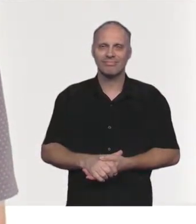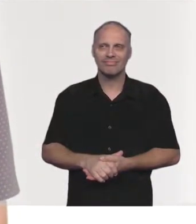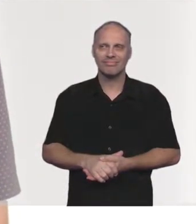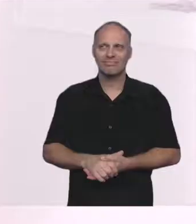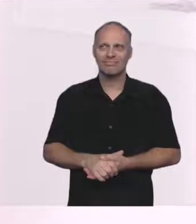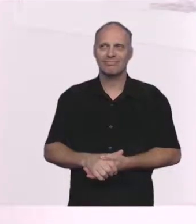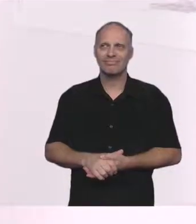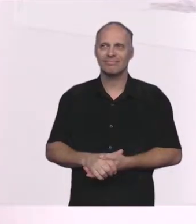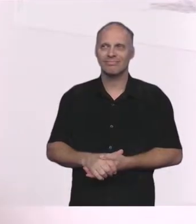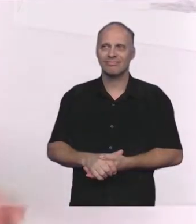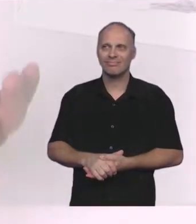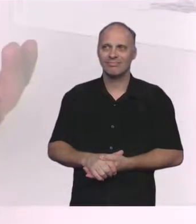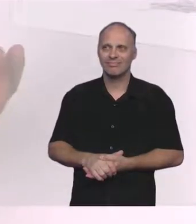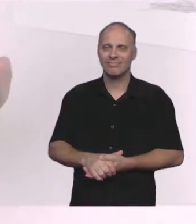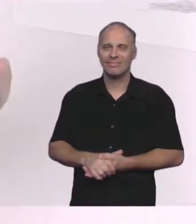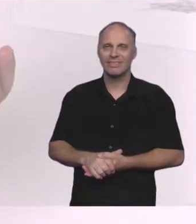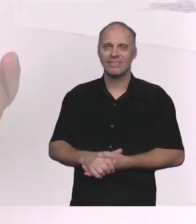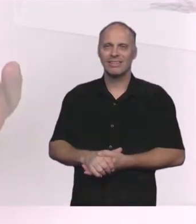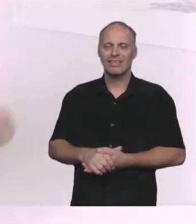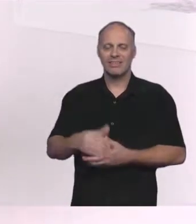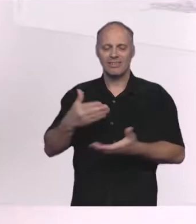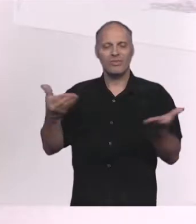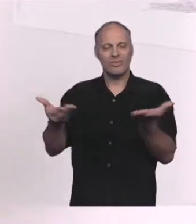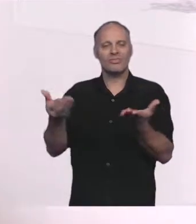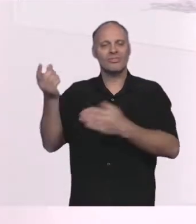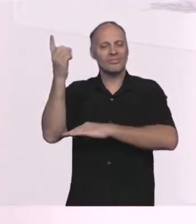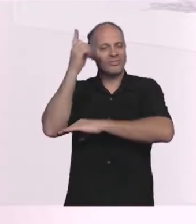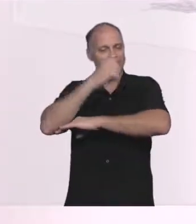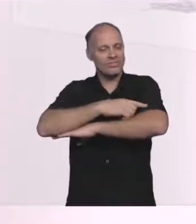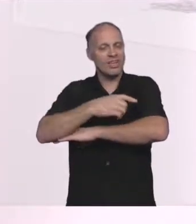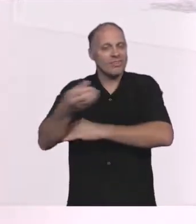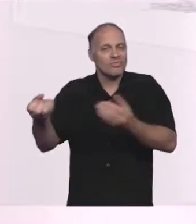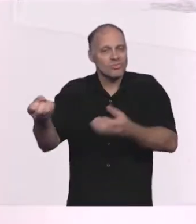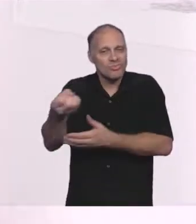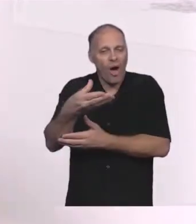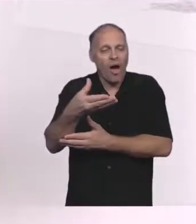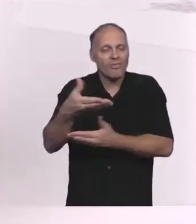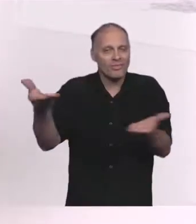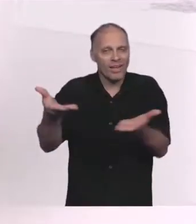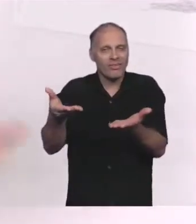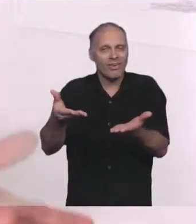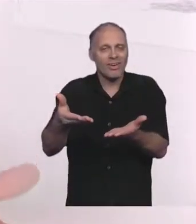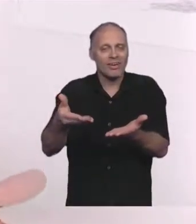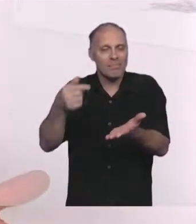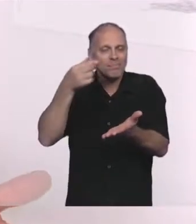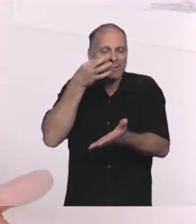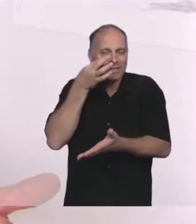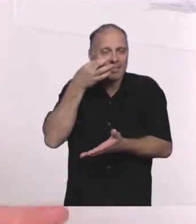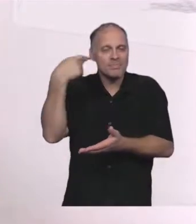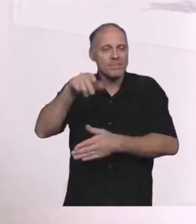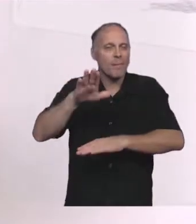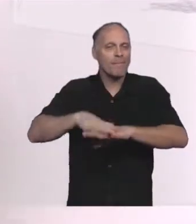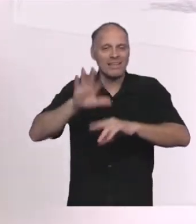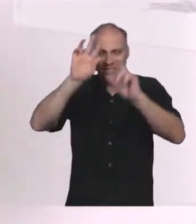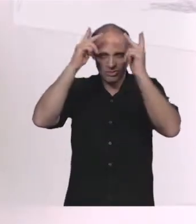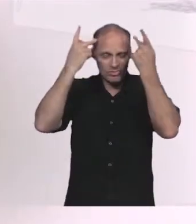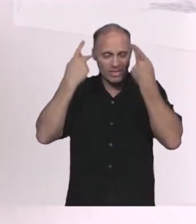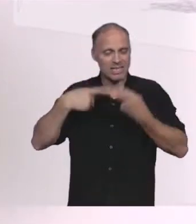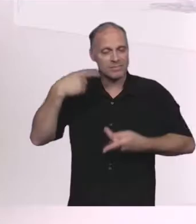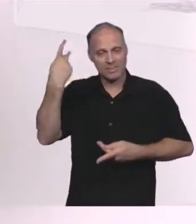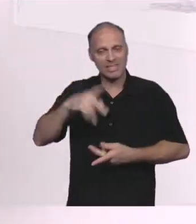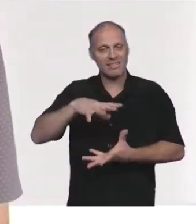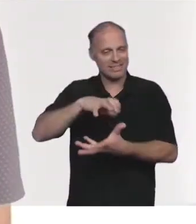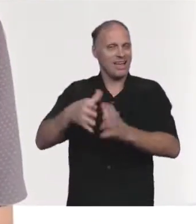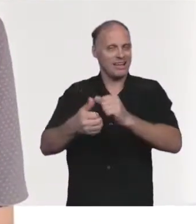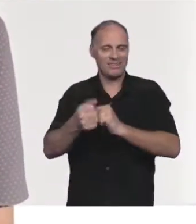outra coisa. Nos atuais dias, né, precisamos muito desse humanismo e dessa arte. Eu